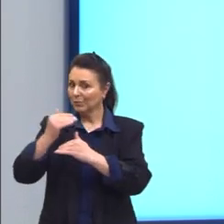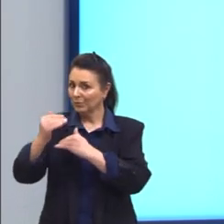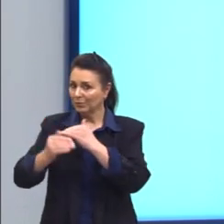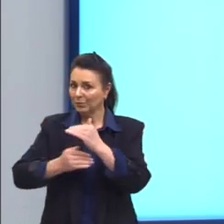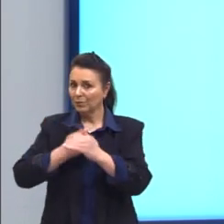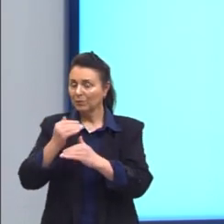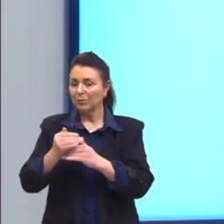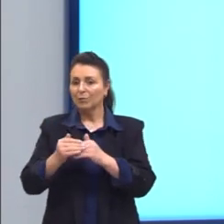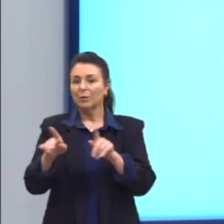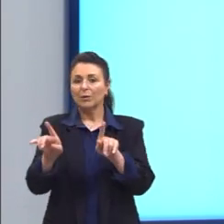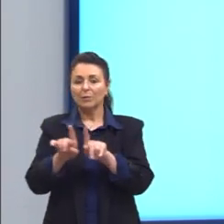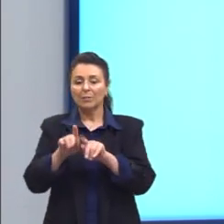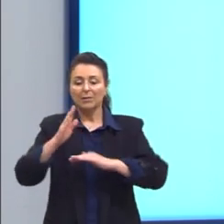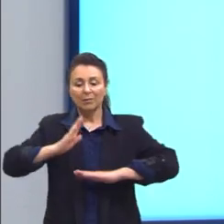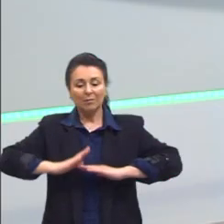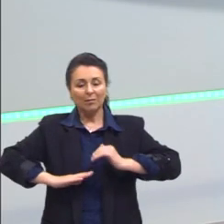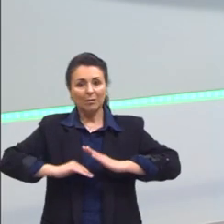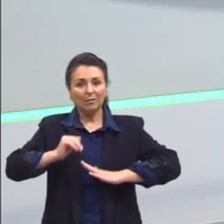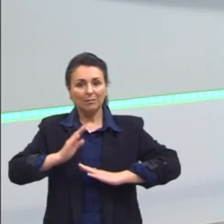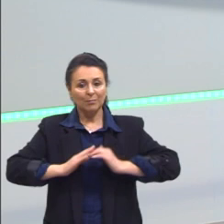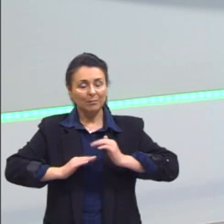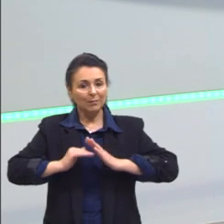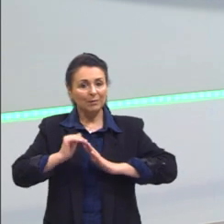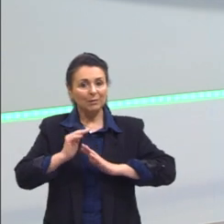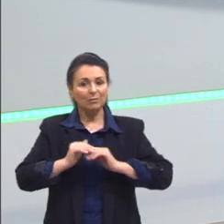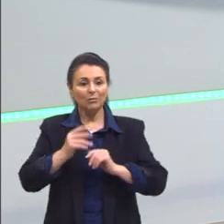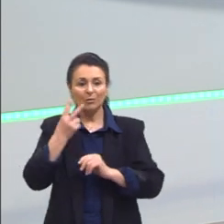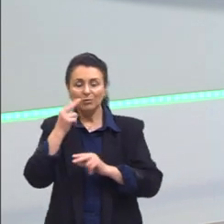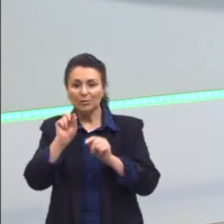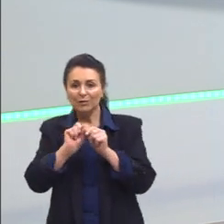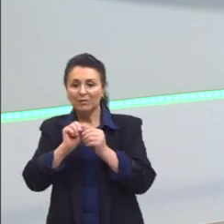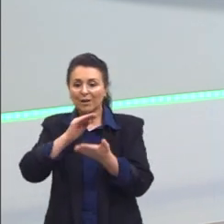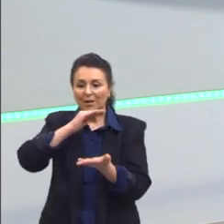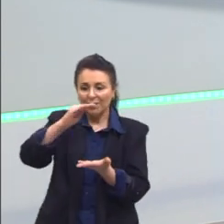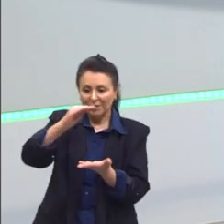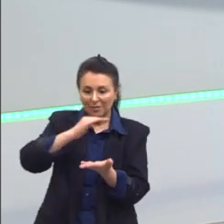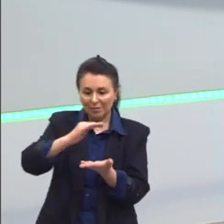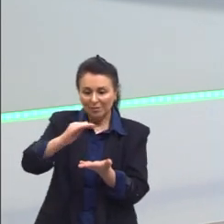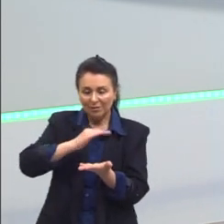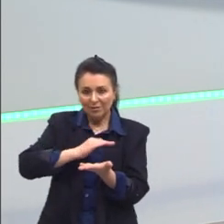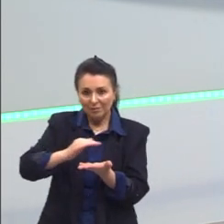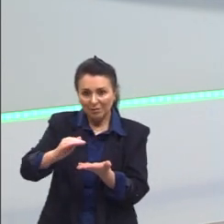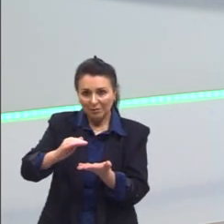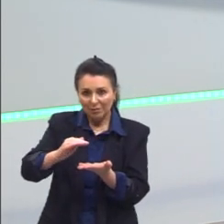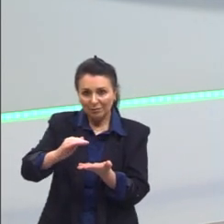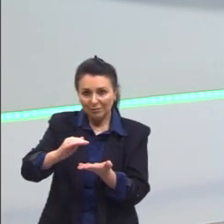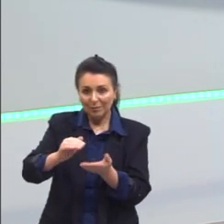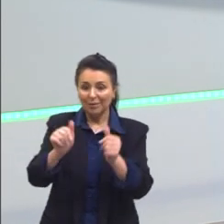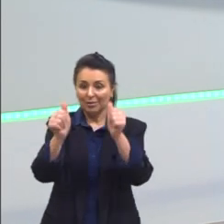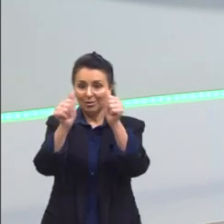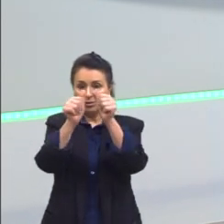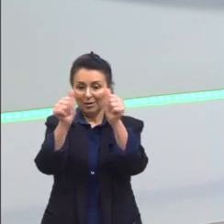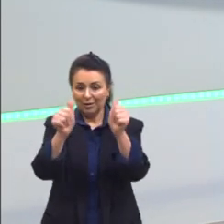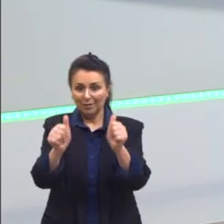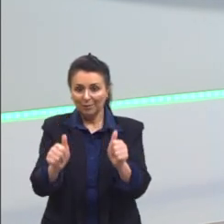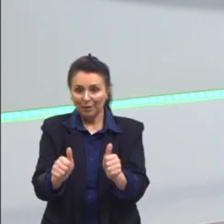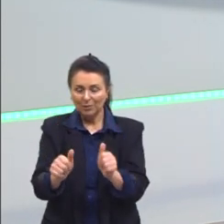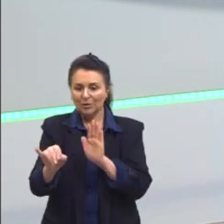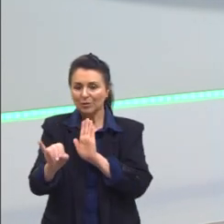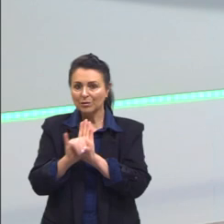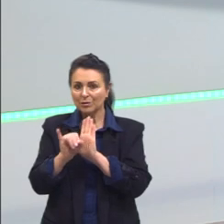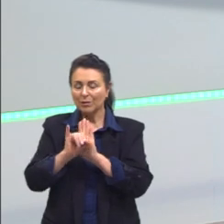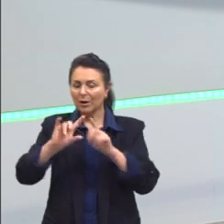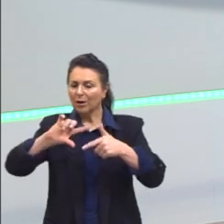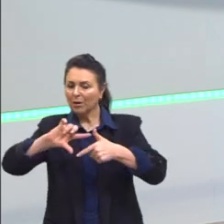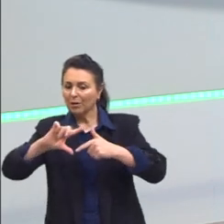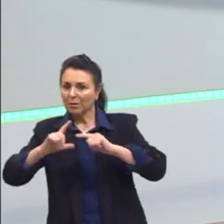então um pouco dessa prática de realizar ali secções fazer cortes nas figuras identificar